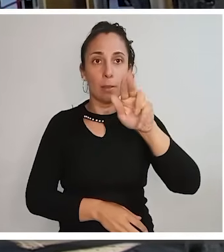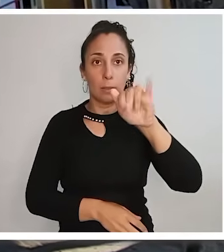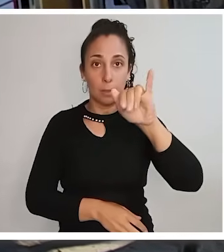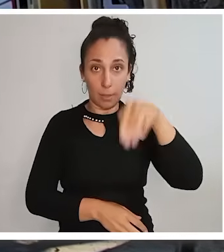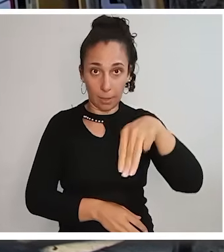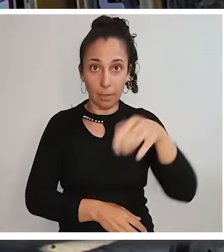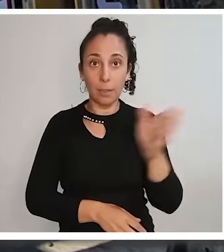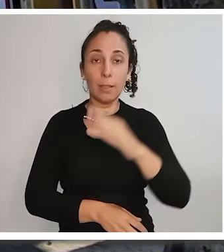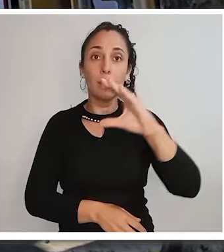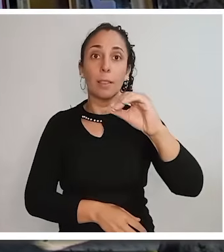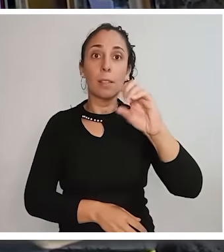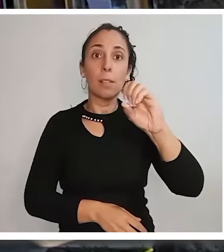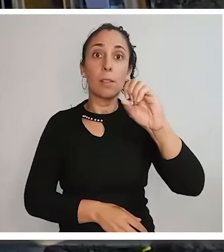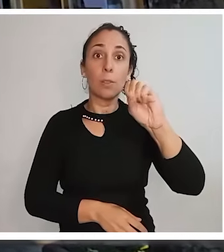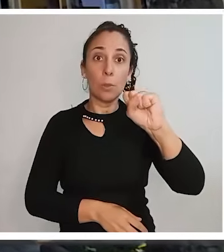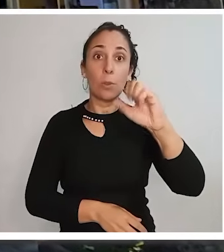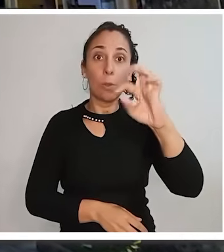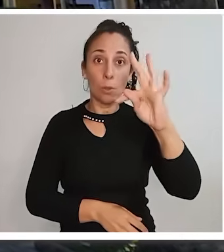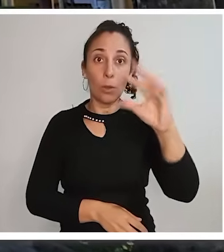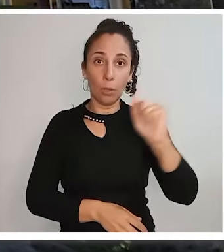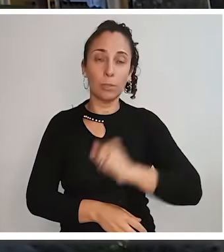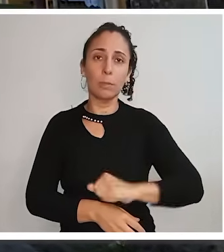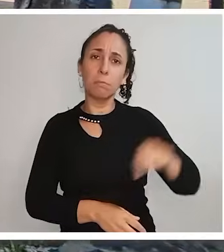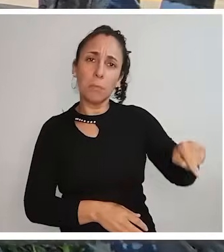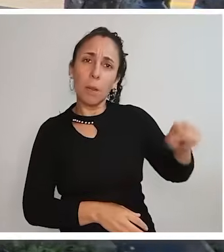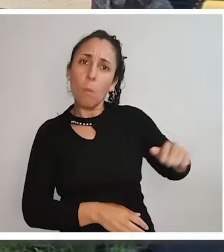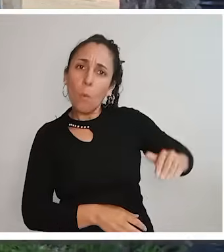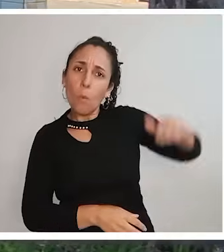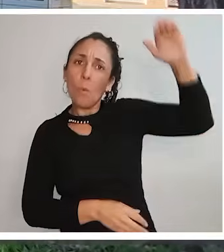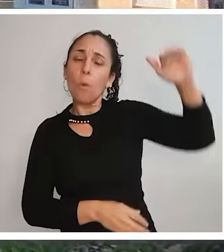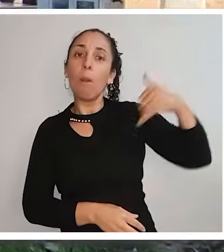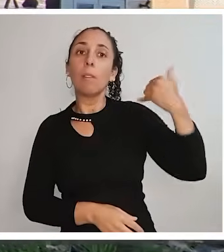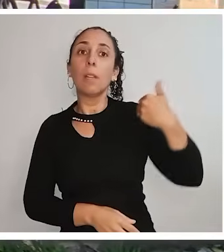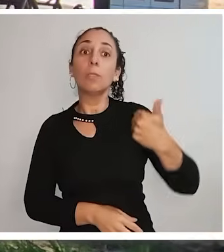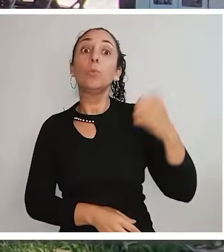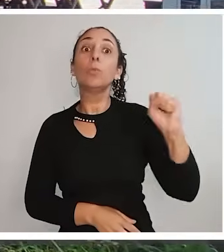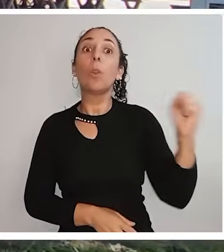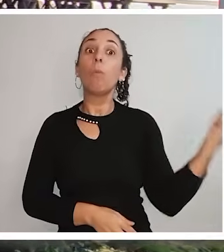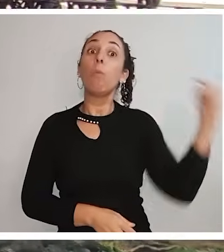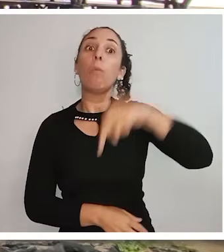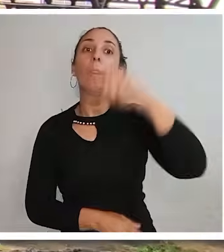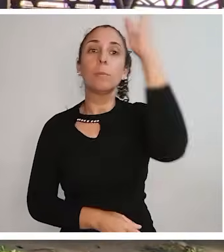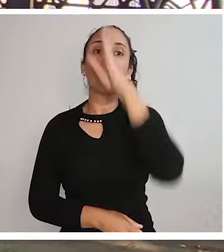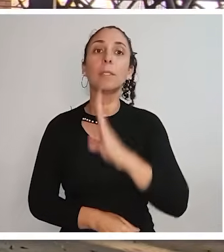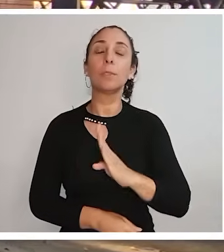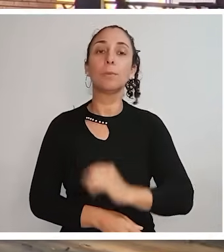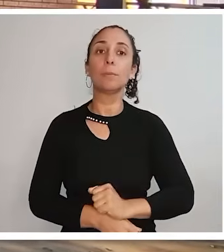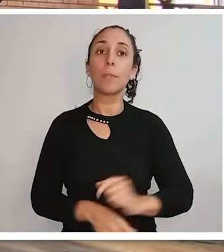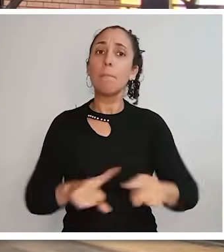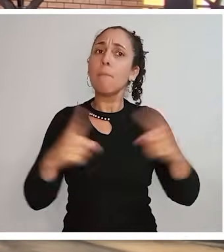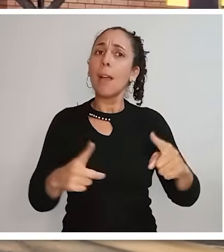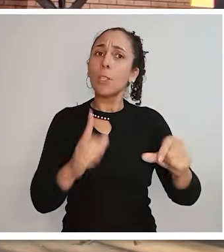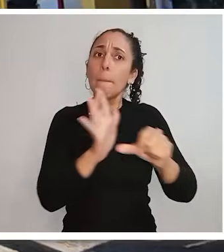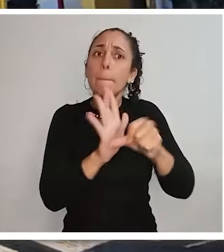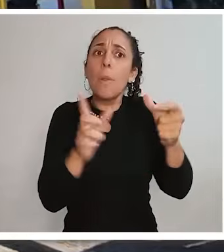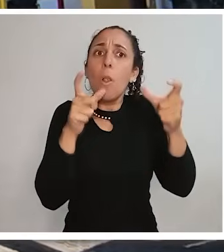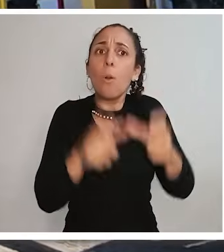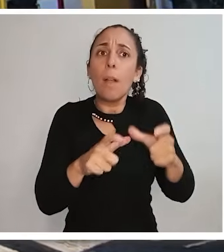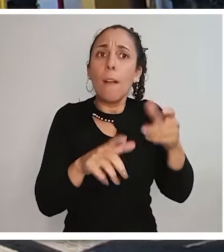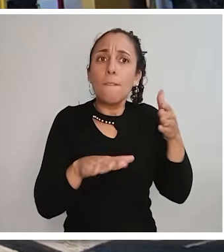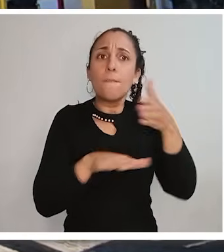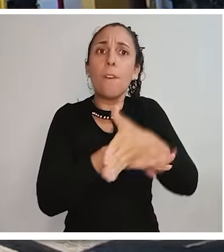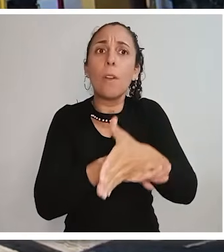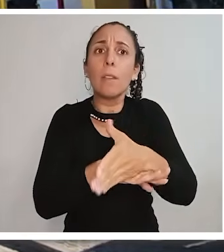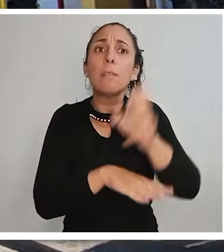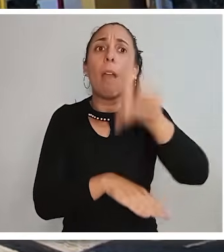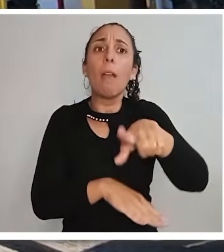portugueses, adivinha, quando completou seus 18 anos, veio tentar a sorte aqui no Brasil. Mas Antônio, ele não